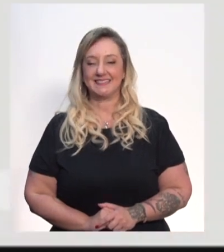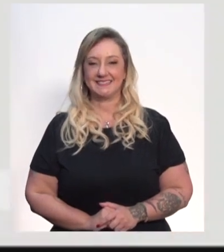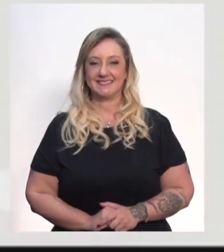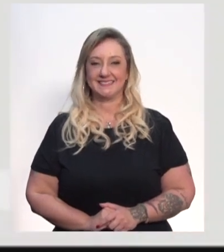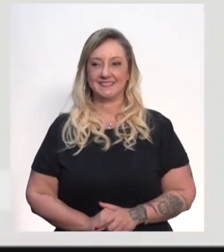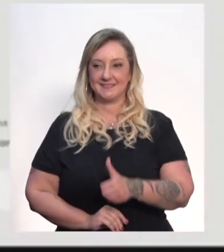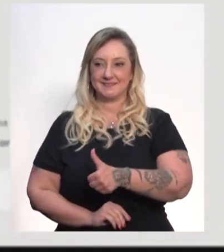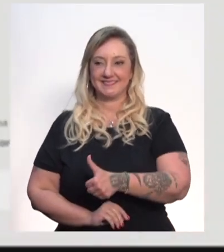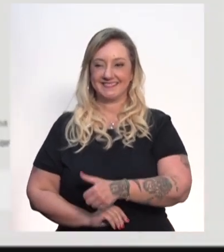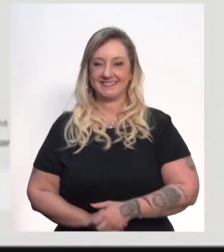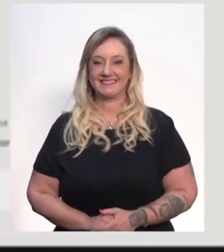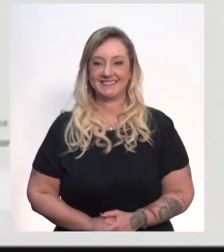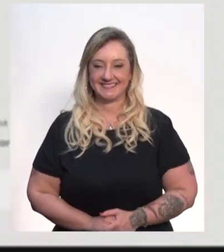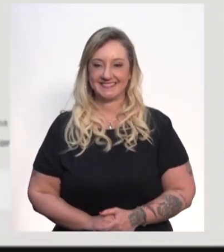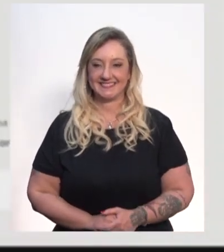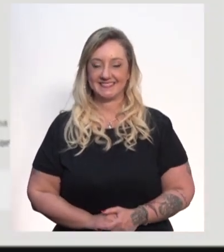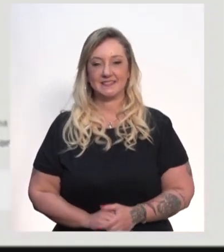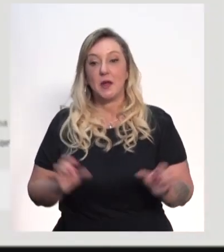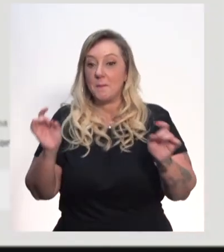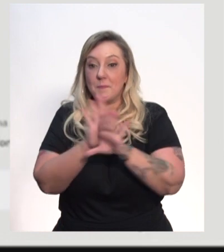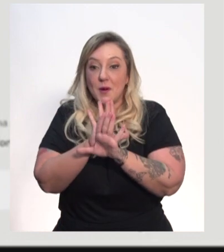clique em ingressar,